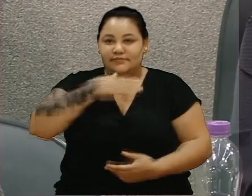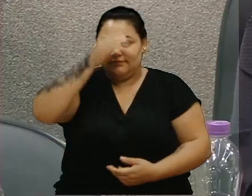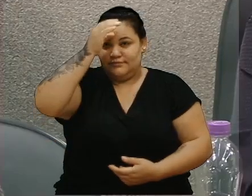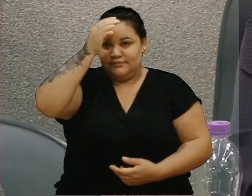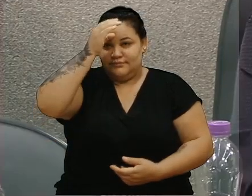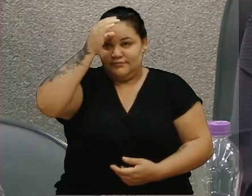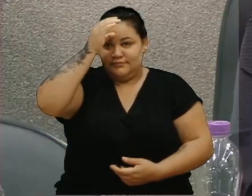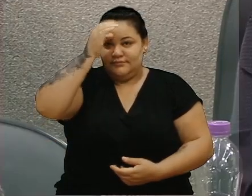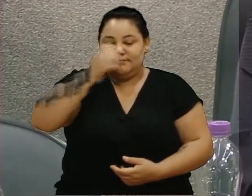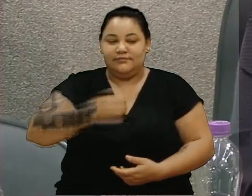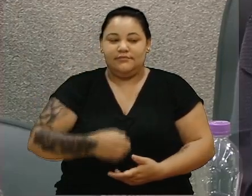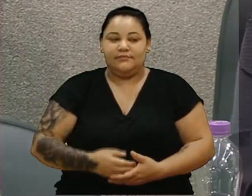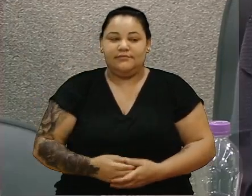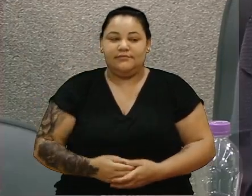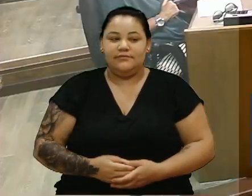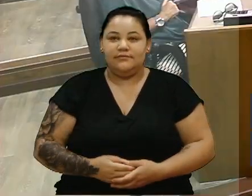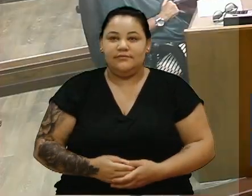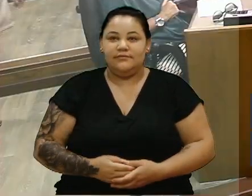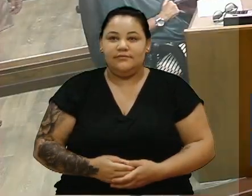referência para todos nós da família. Obrigado.